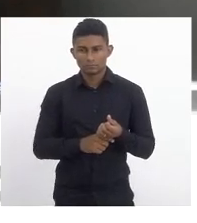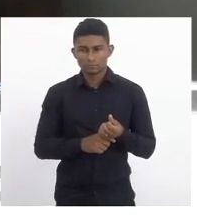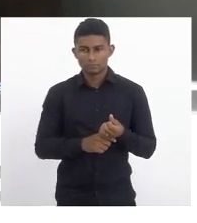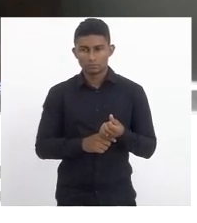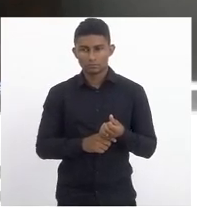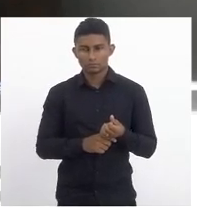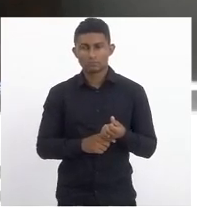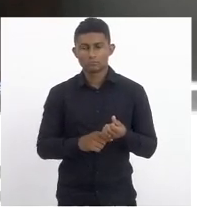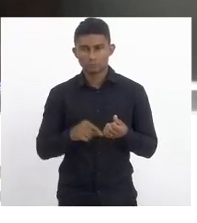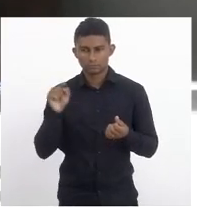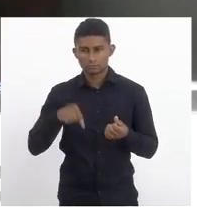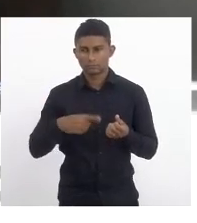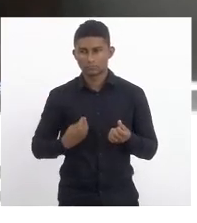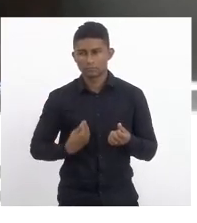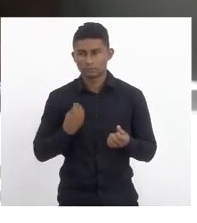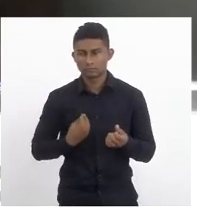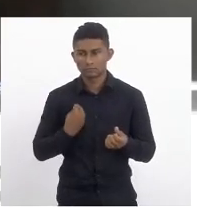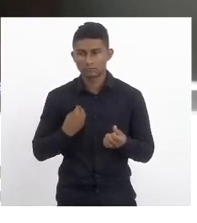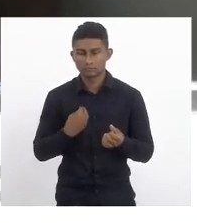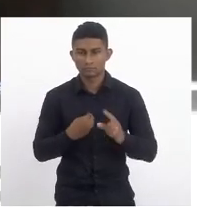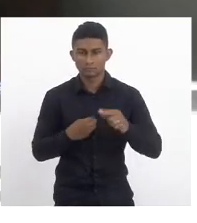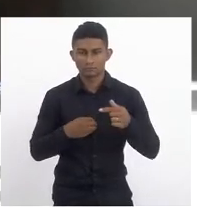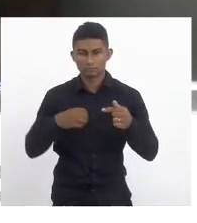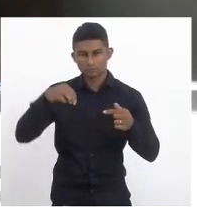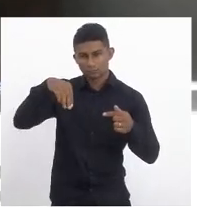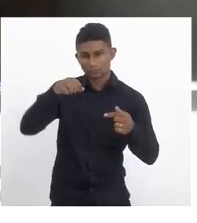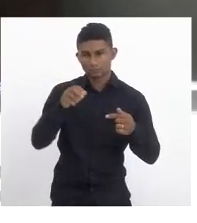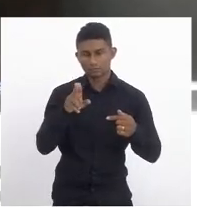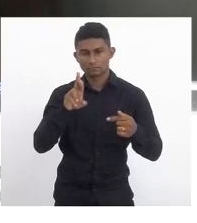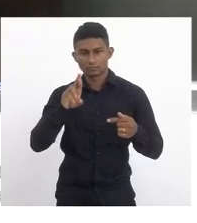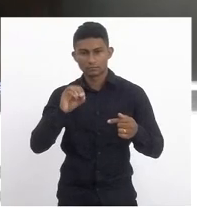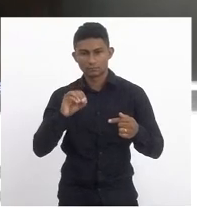está conosco aqui, Mauro César Batista,